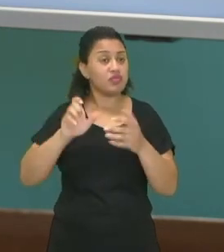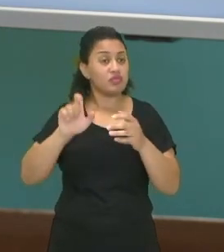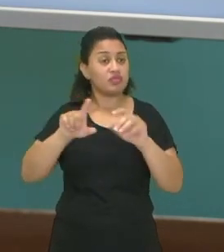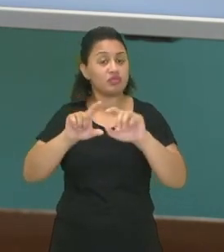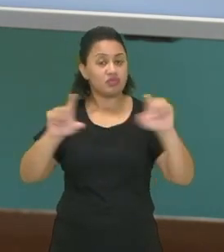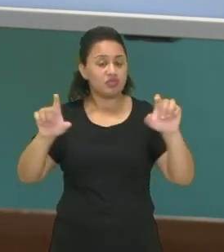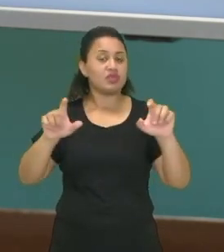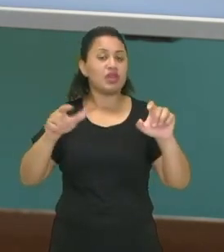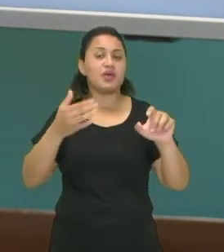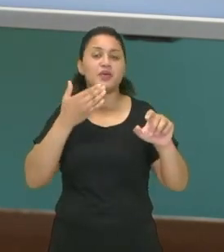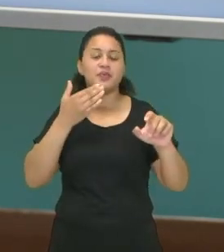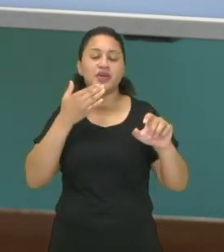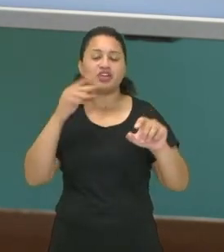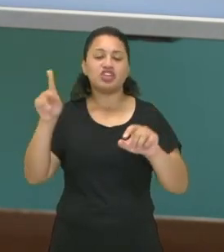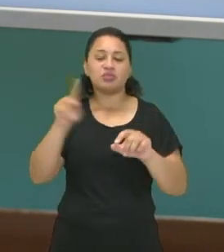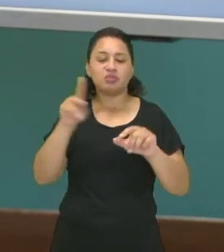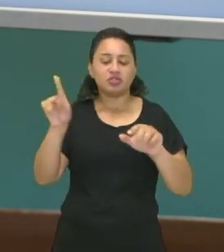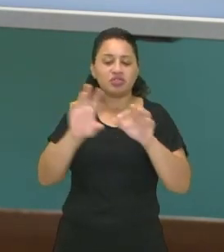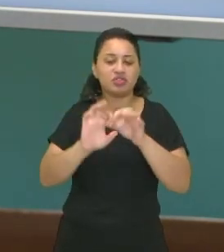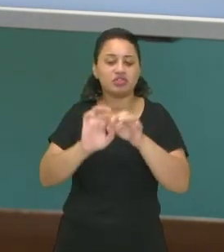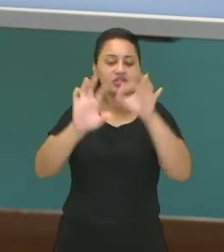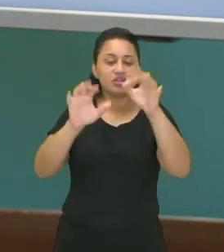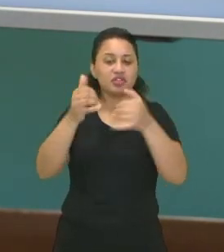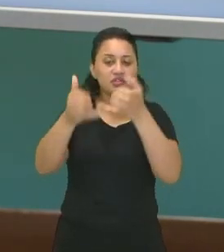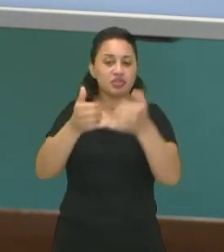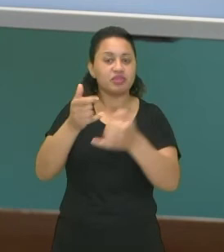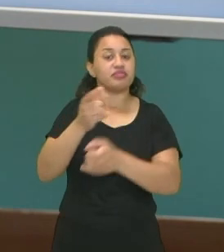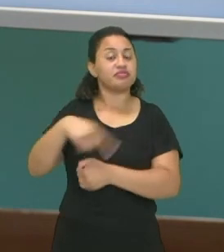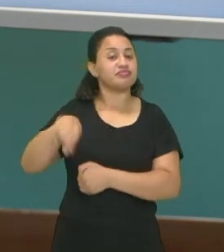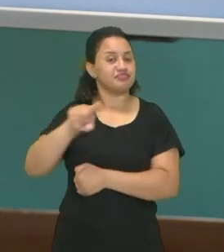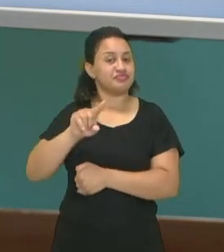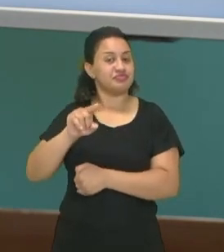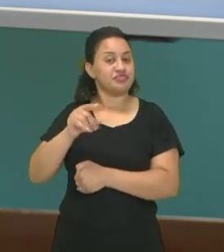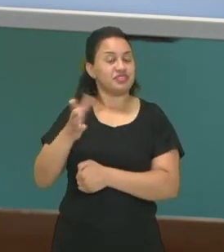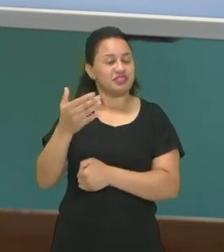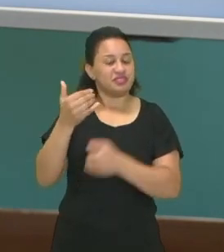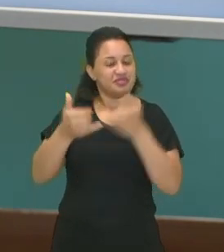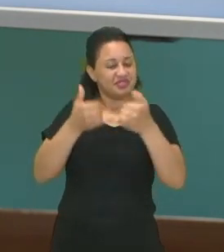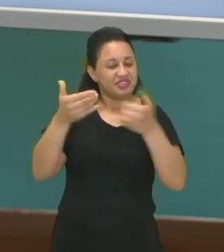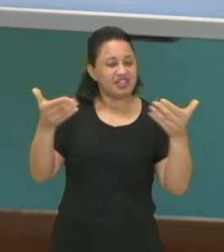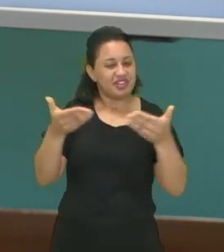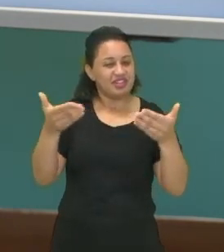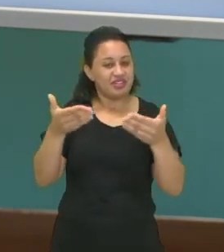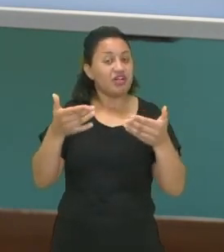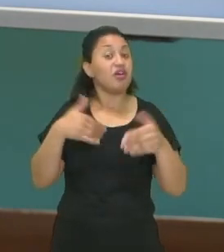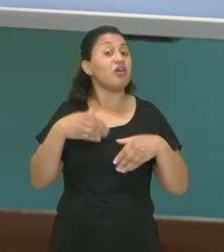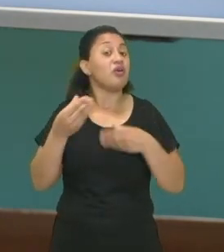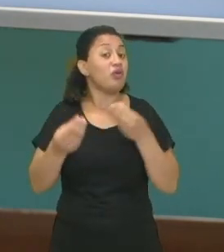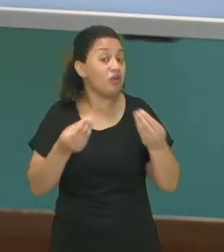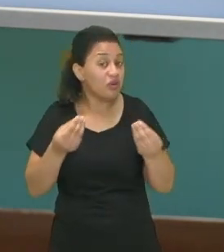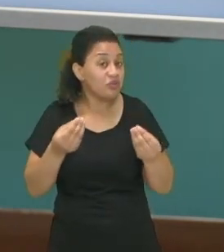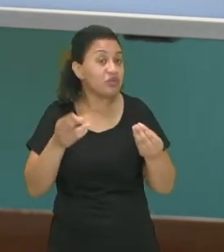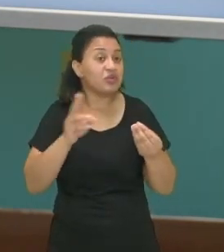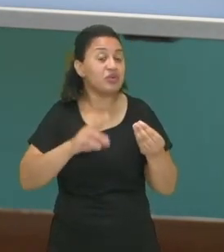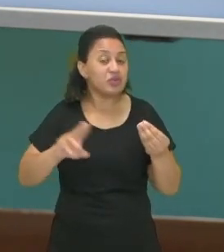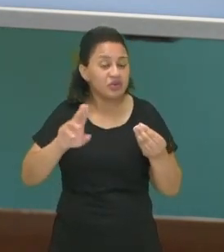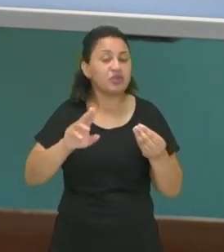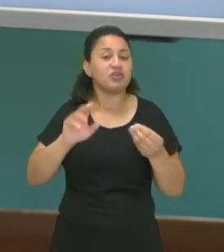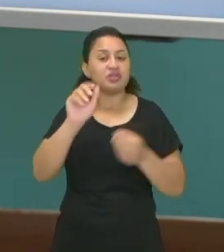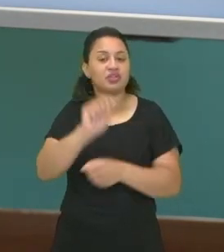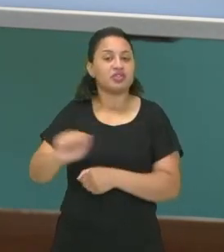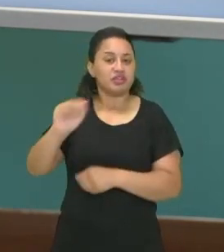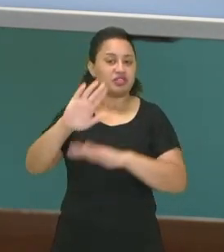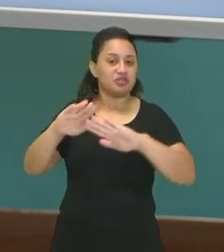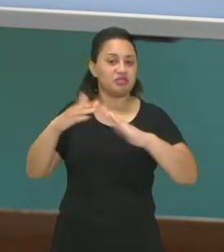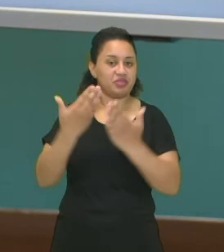www.matific.com.br, peça para o prof lá atribuir o joguinho para vocês, tá bom? Vamos se divertir um pouquinho. E como que acessa? Utilizando o seu arroba